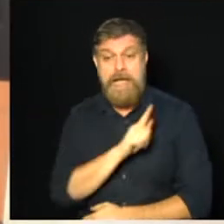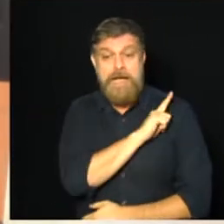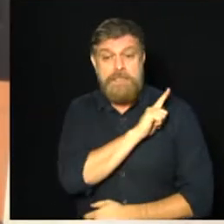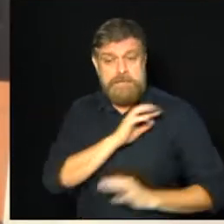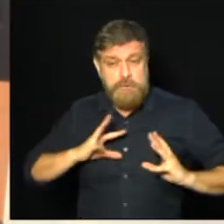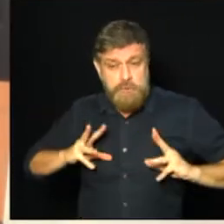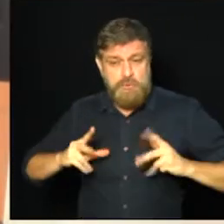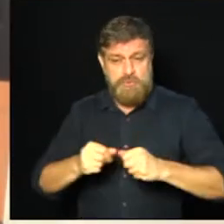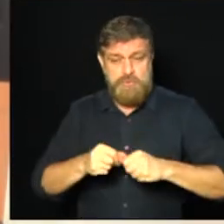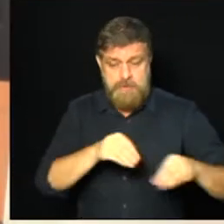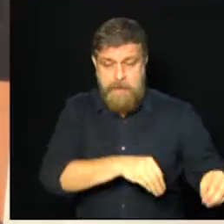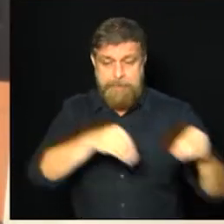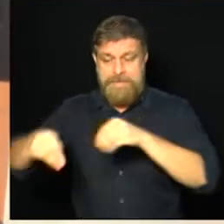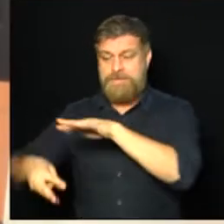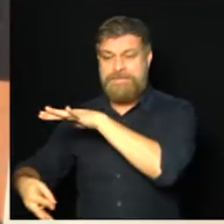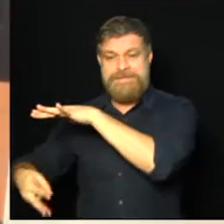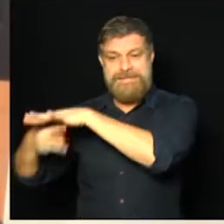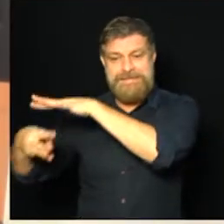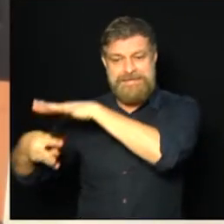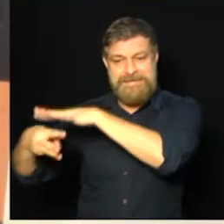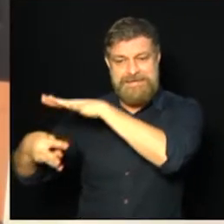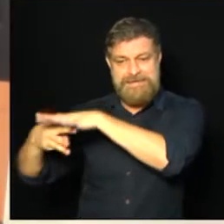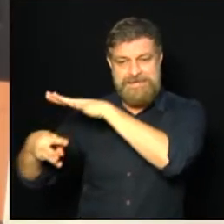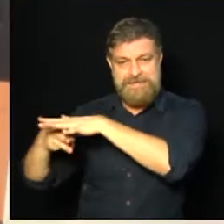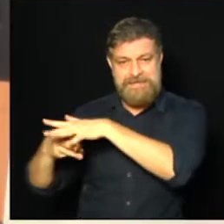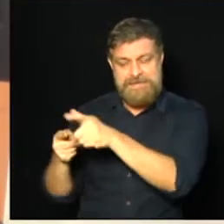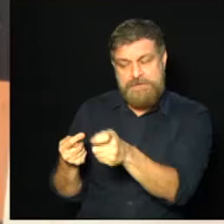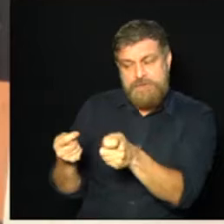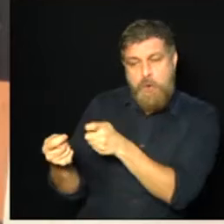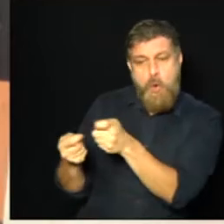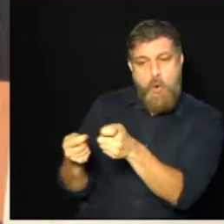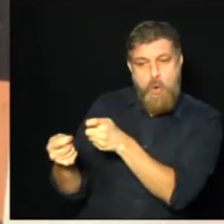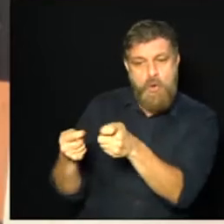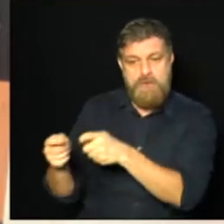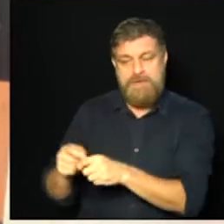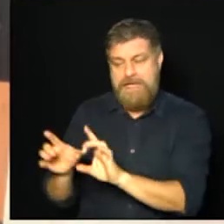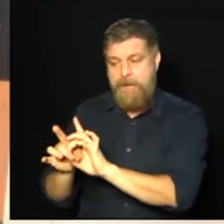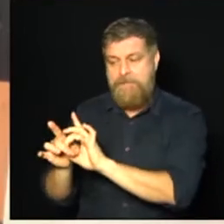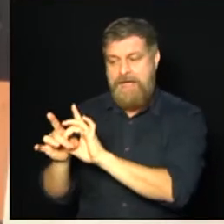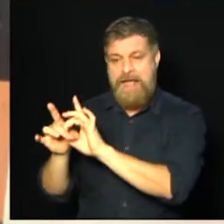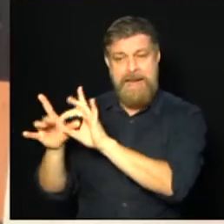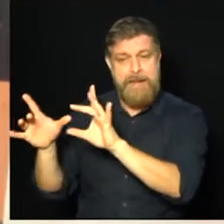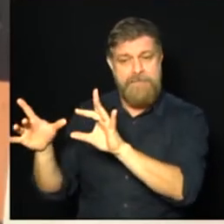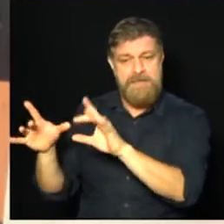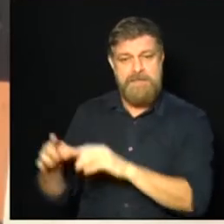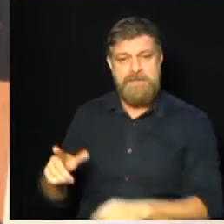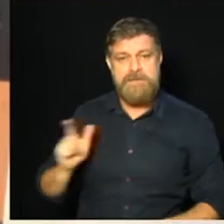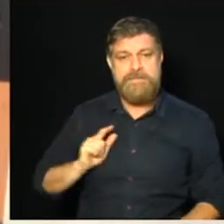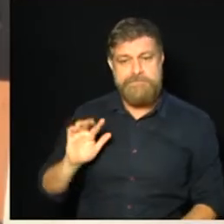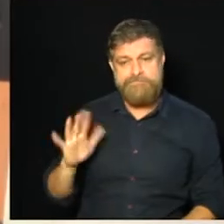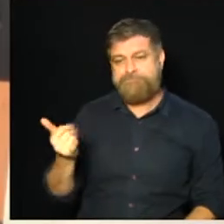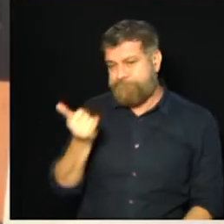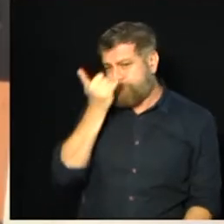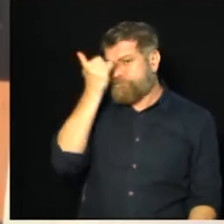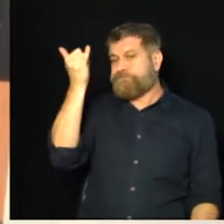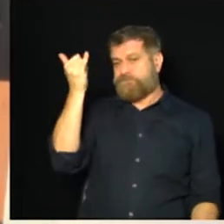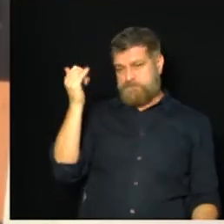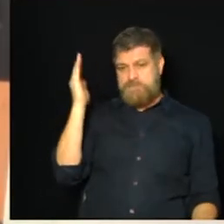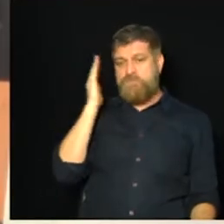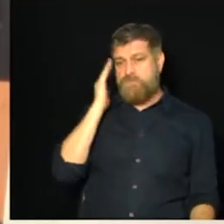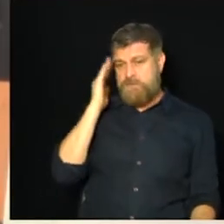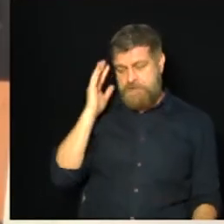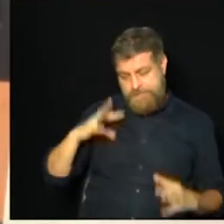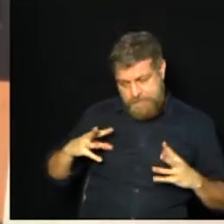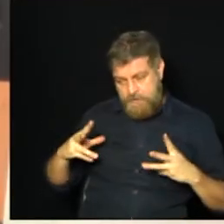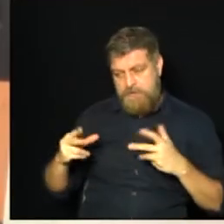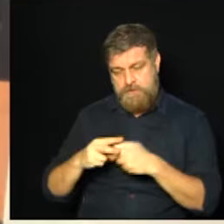dele para um terceiro, é um tipo de controle, é um tipo de liberdade que deu naquela situação, né, que todo mundo